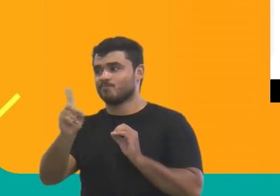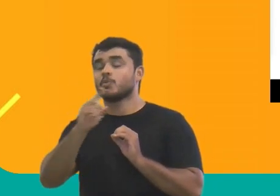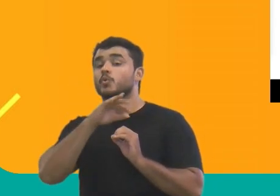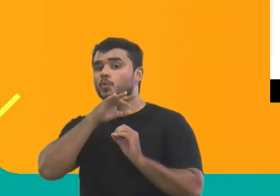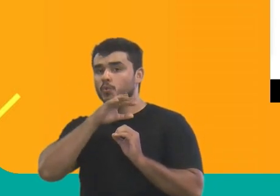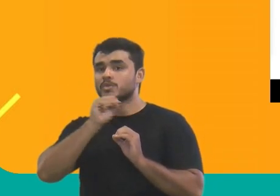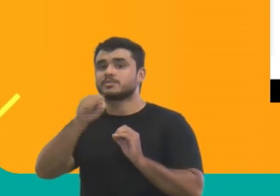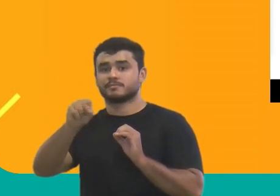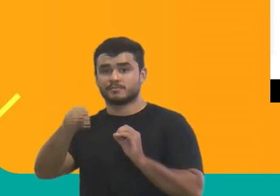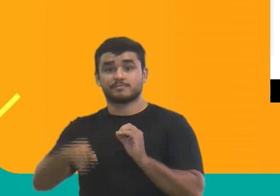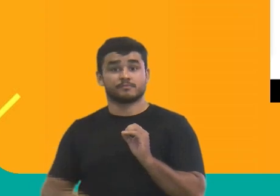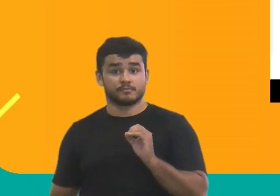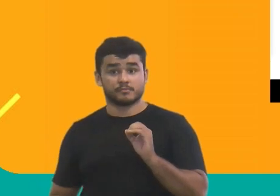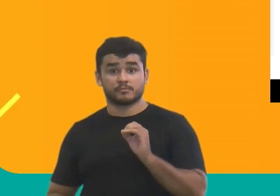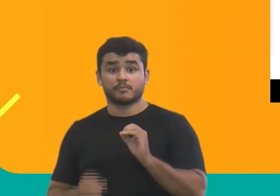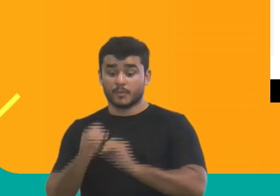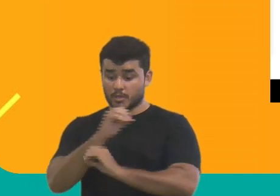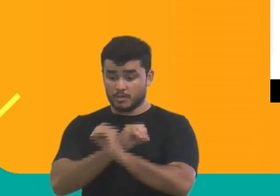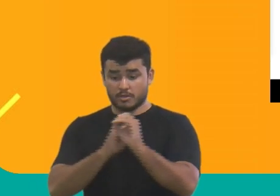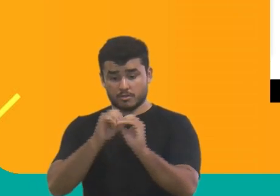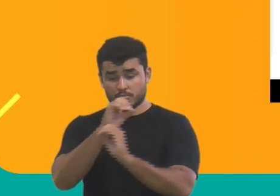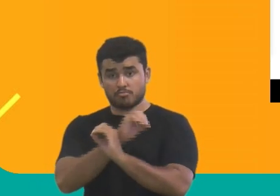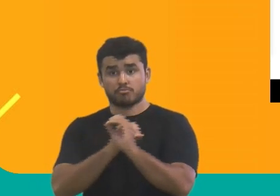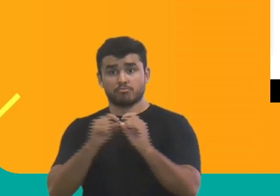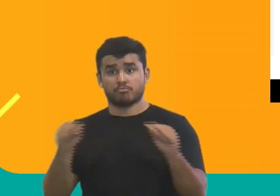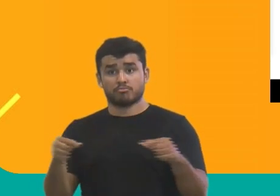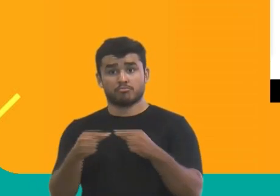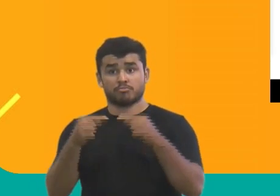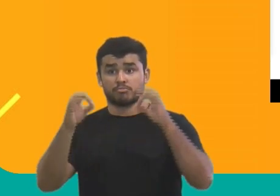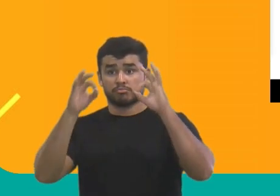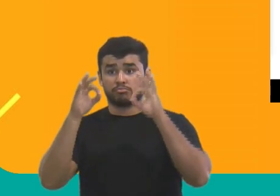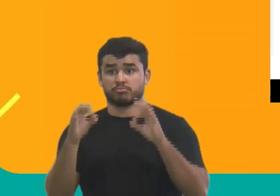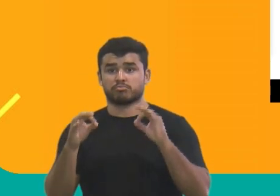A célula, o ideal, ela está no meio